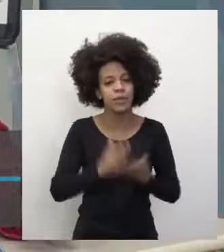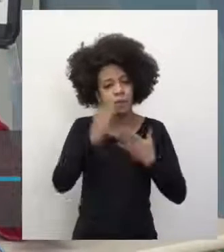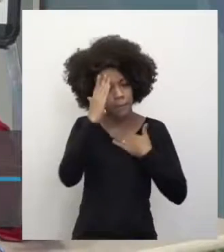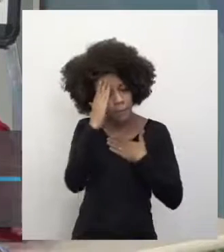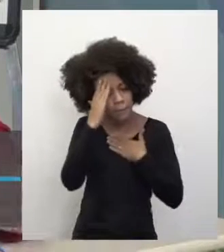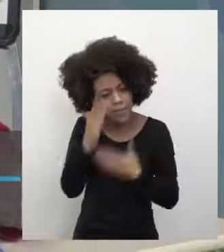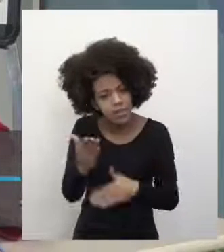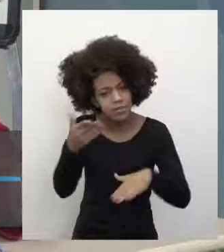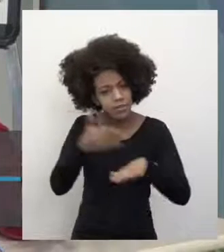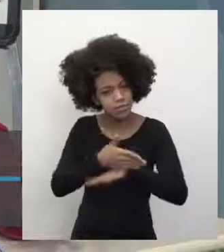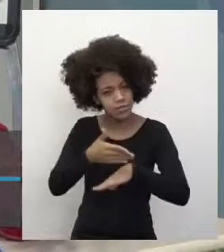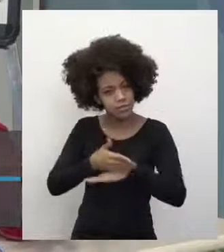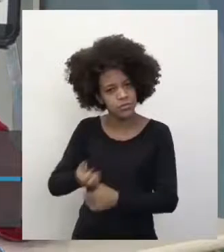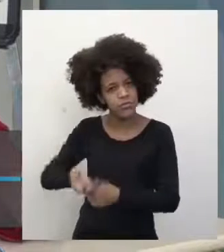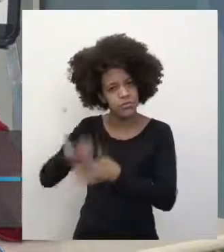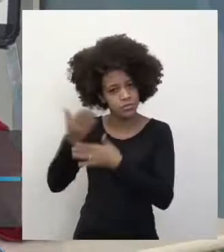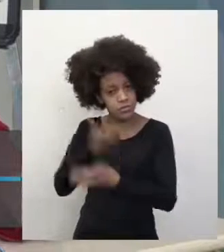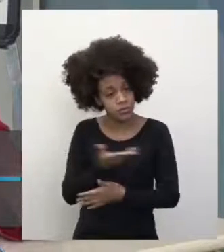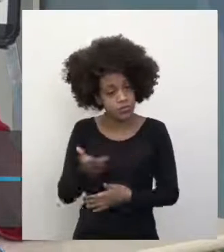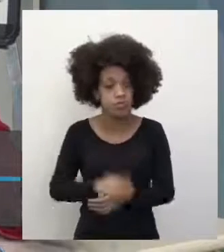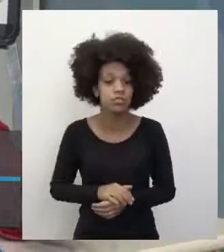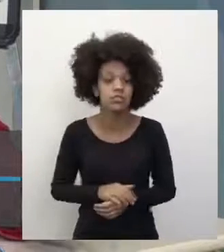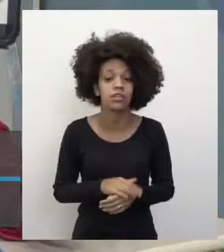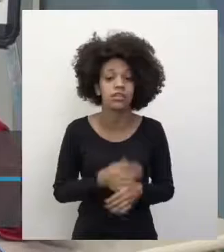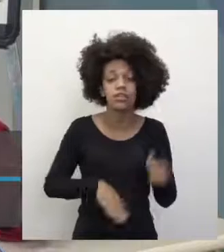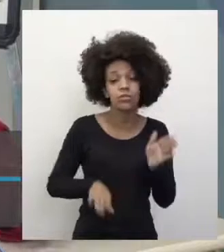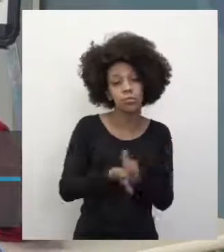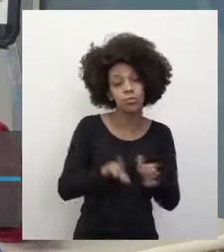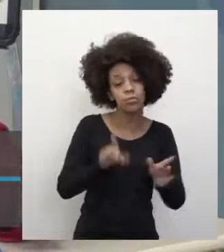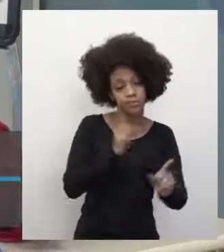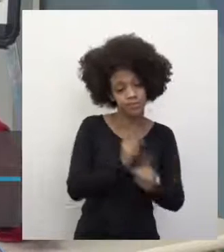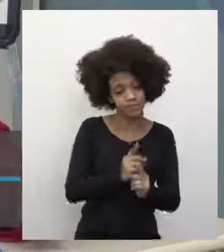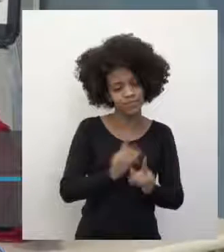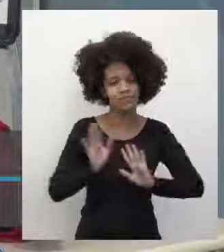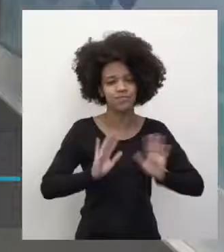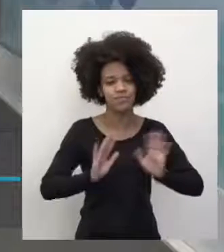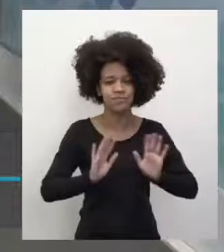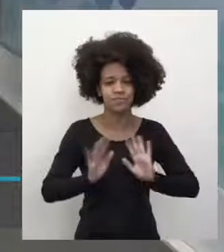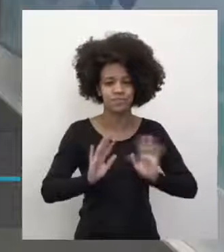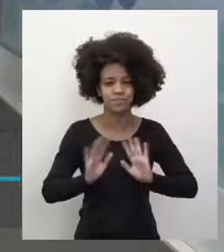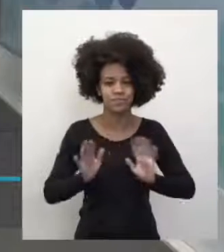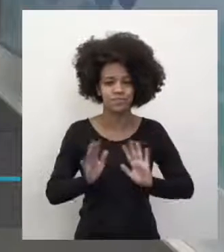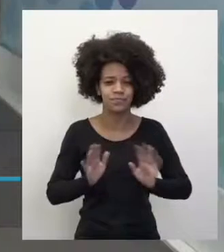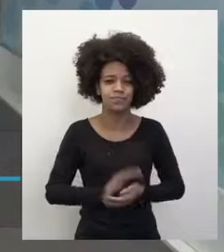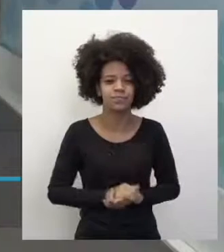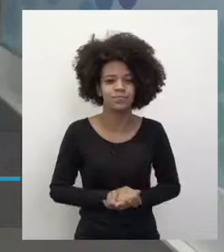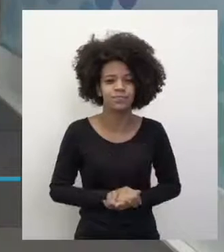obrigada pela participação de todos e a gente se vê até a próxima aula. Tchau, tchau.